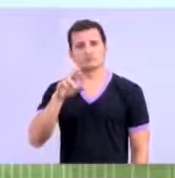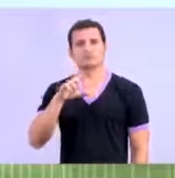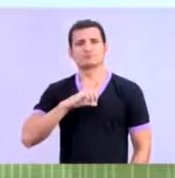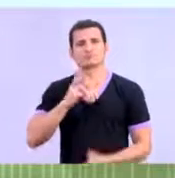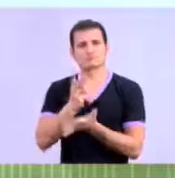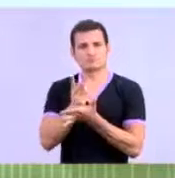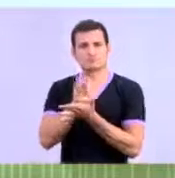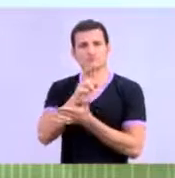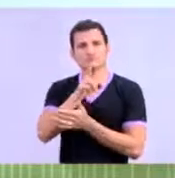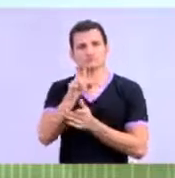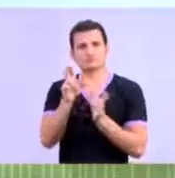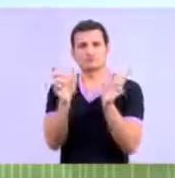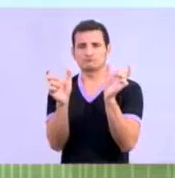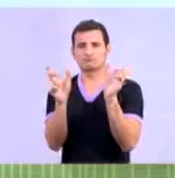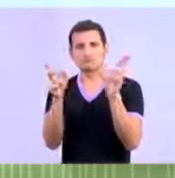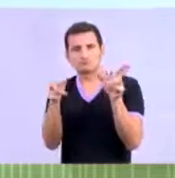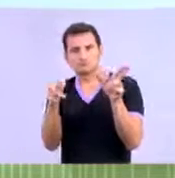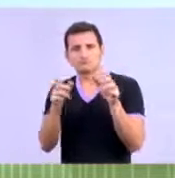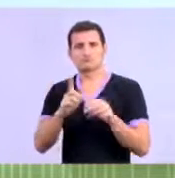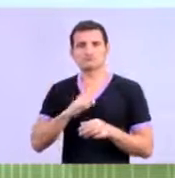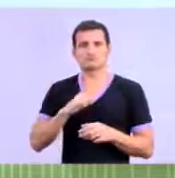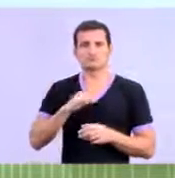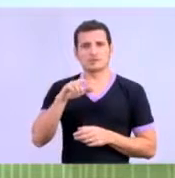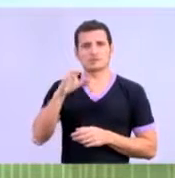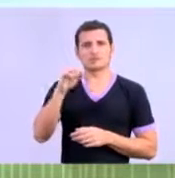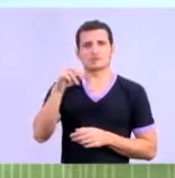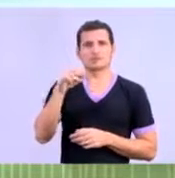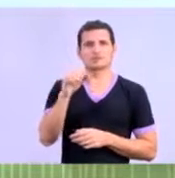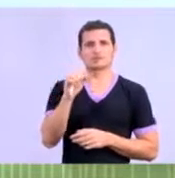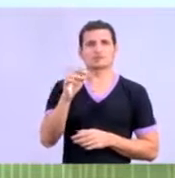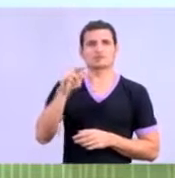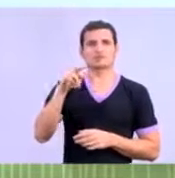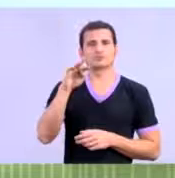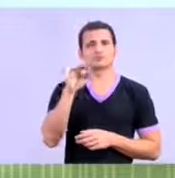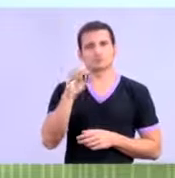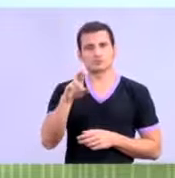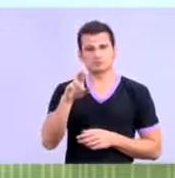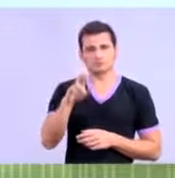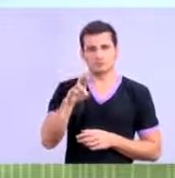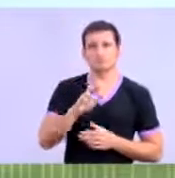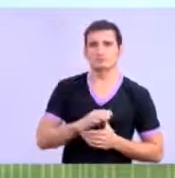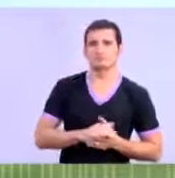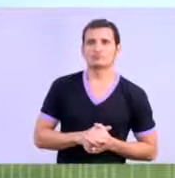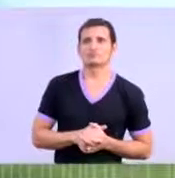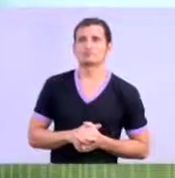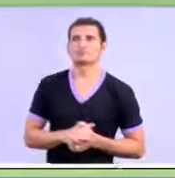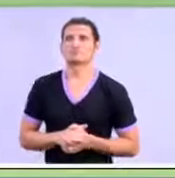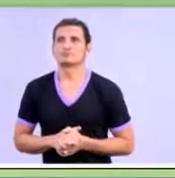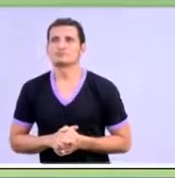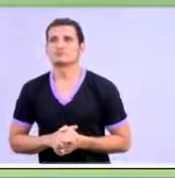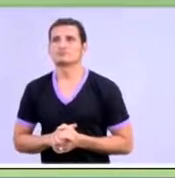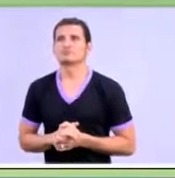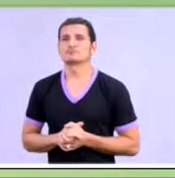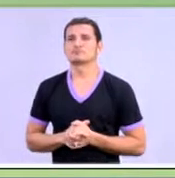que tem o mesmo nome da classe, você já sabe que é construtor. Ou se alguém pedir para você criar um construtor, vai criar um método com o mesmo nome da classe.